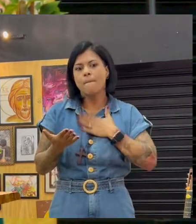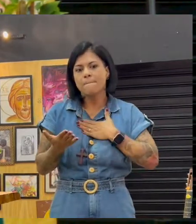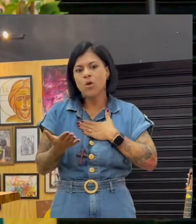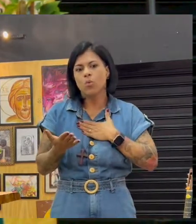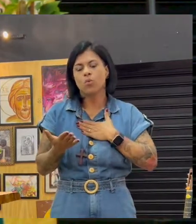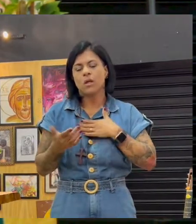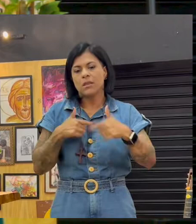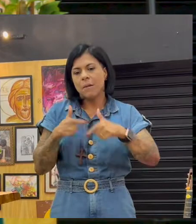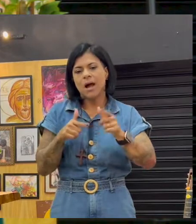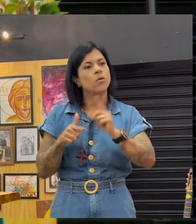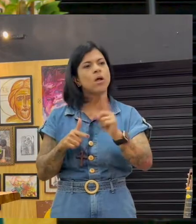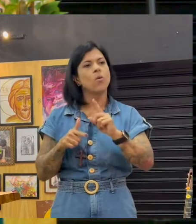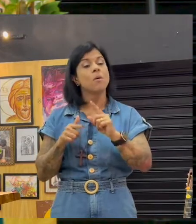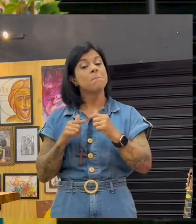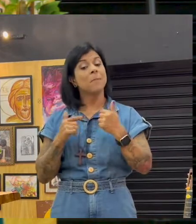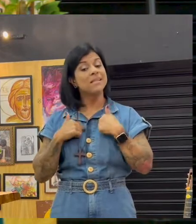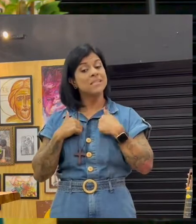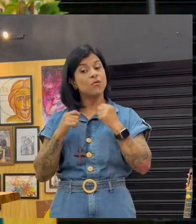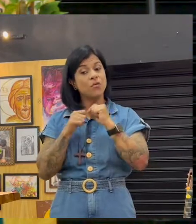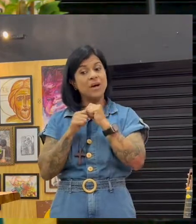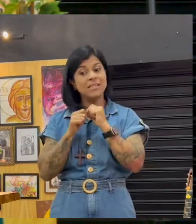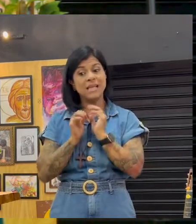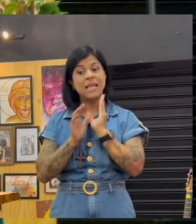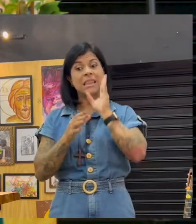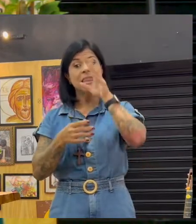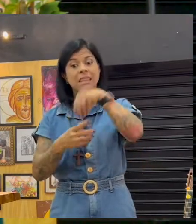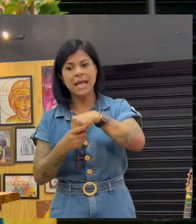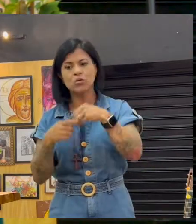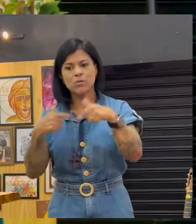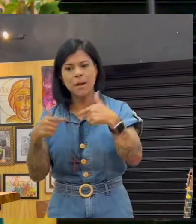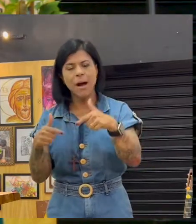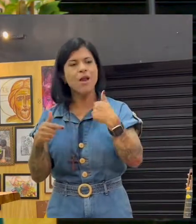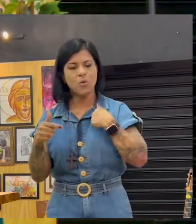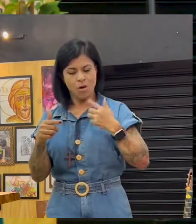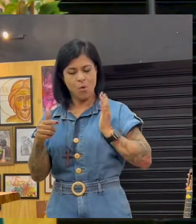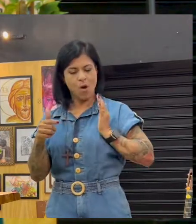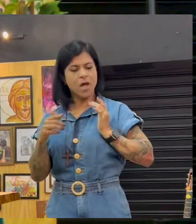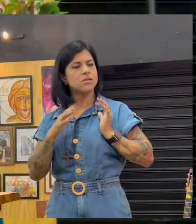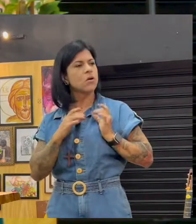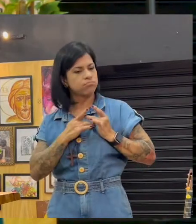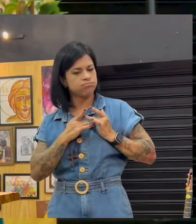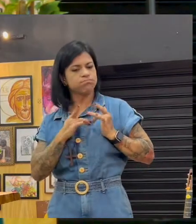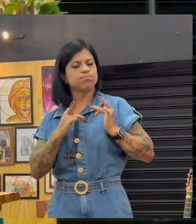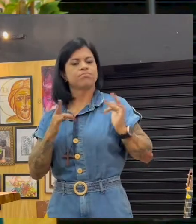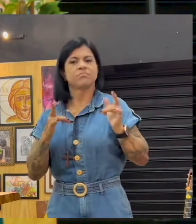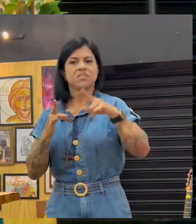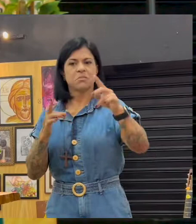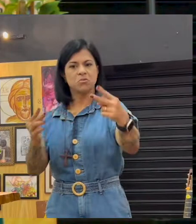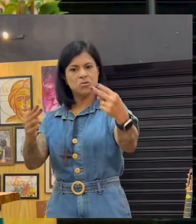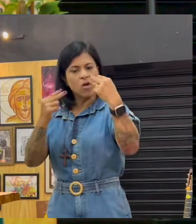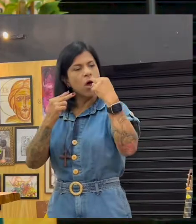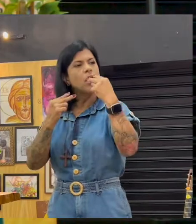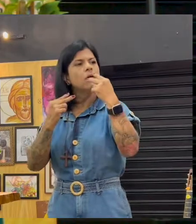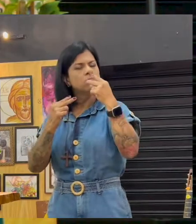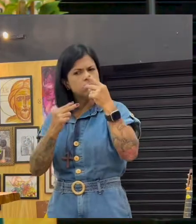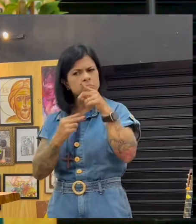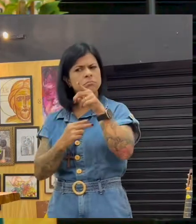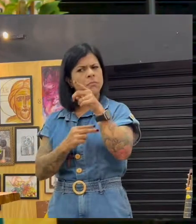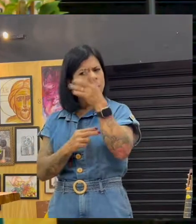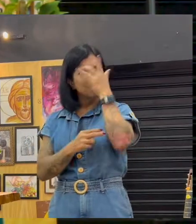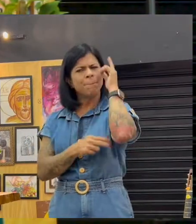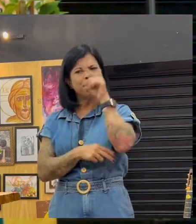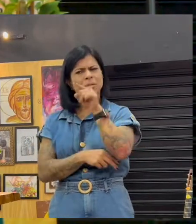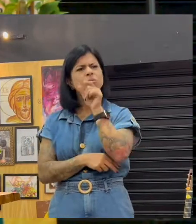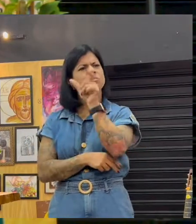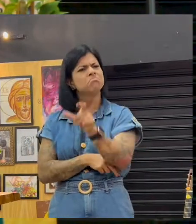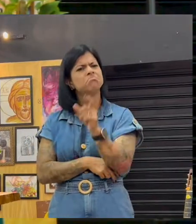Nosso produto final será sempre aquele coração rendido a Cristo. Você precisa saber disso, sair daqui